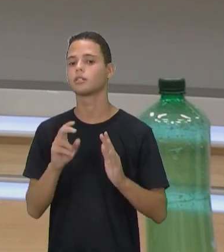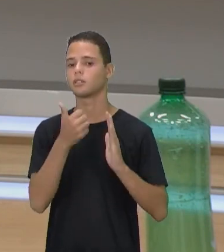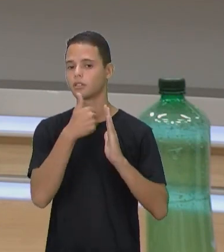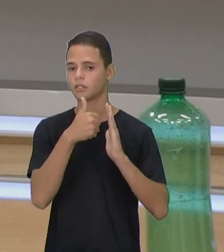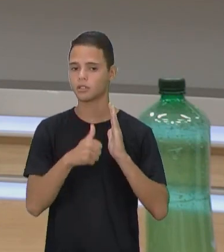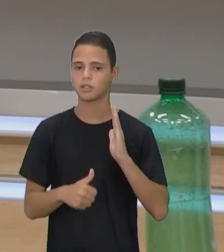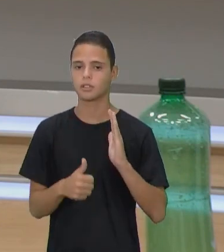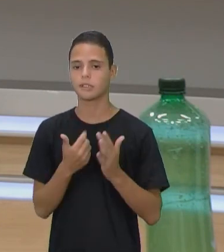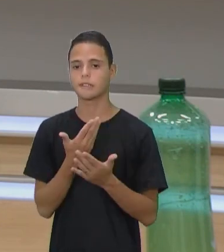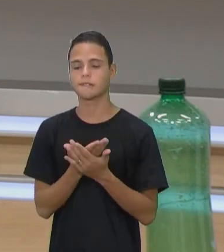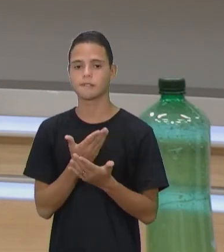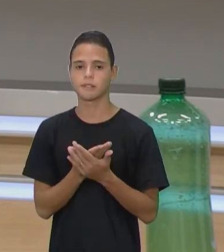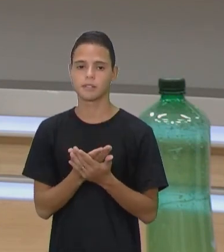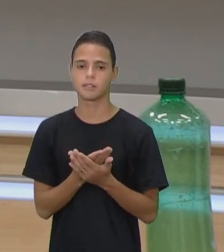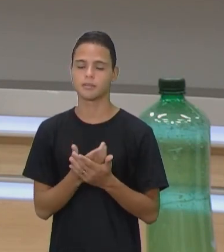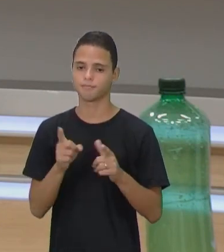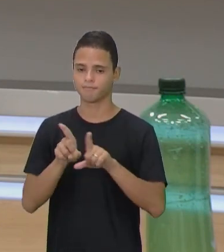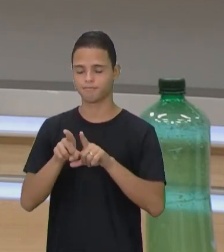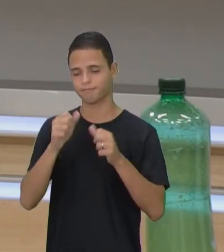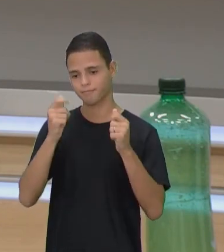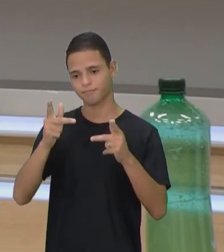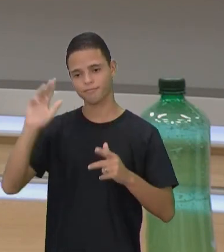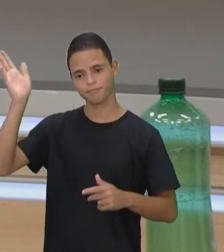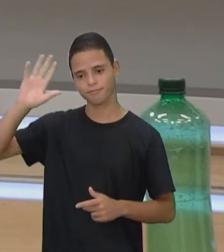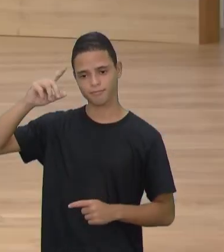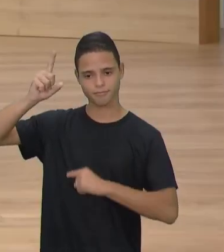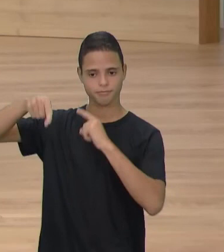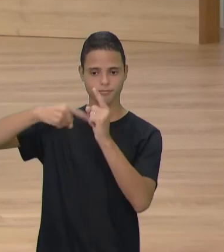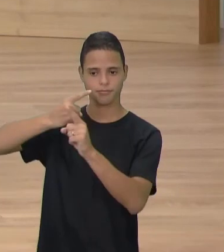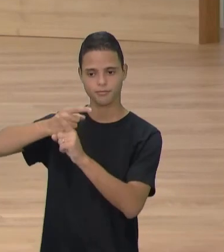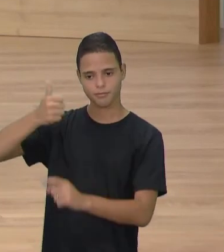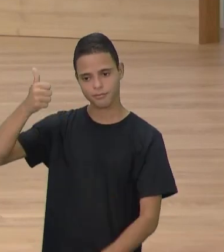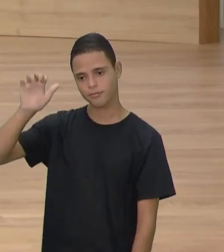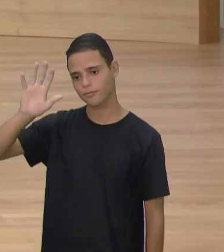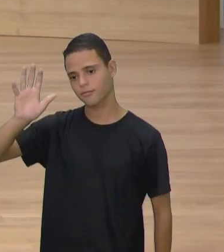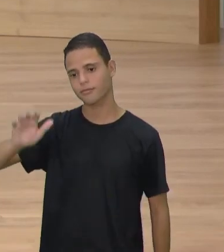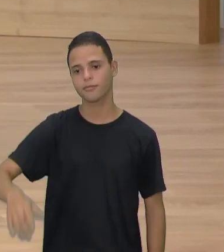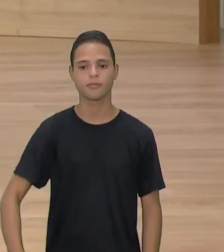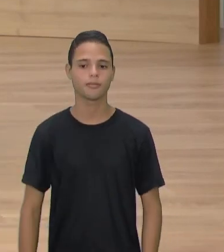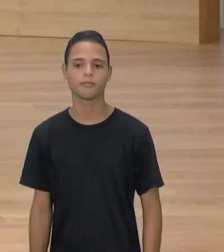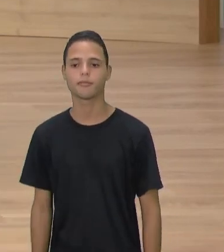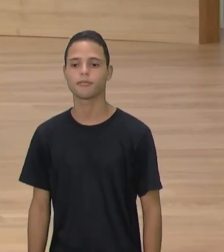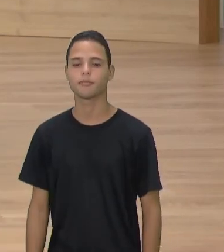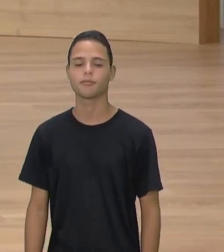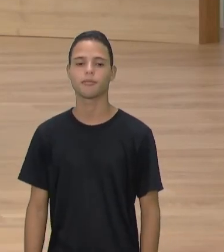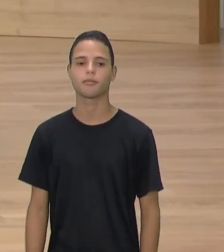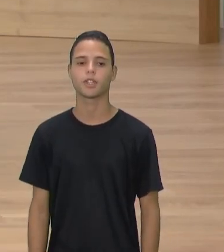avaliar nossa aula e a gente se vê na próxima aula, né, Fabi? Exato. Então, até a próxima aula.